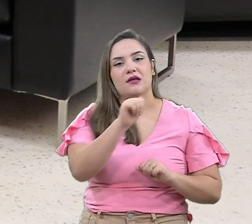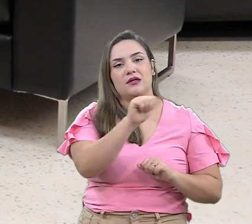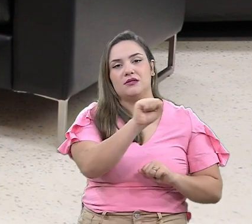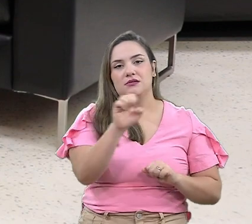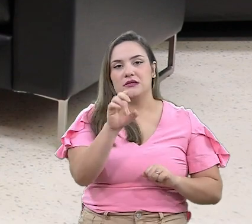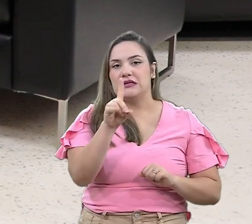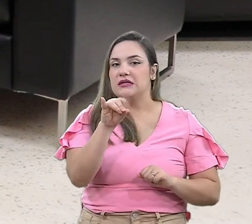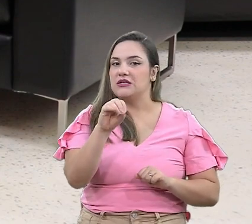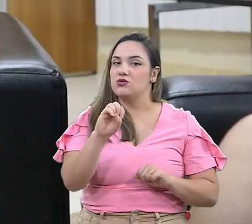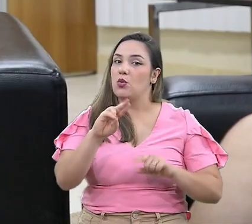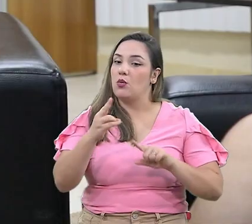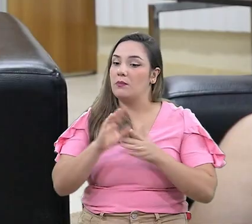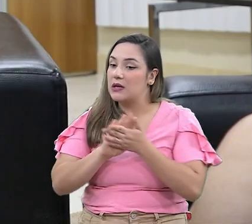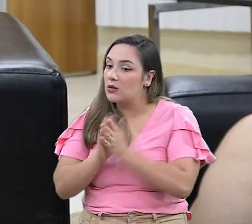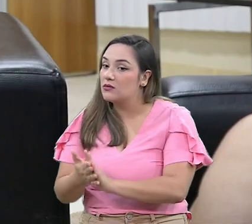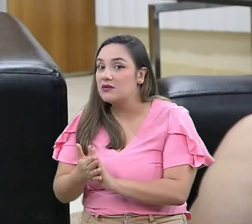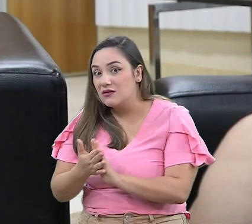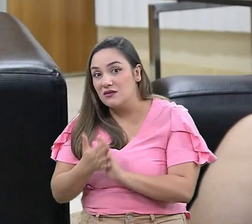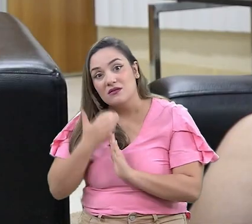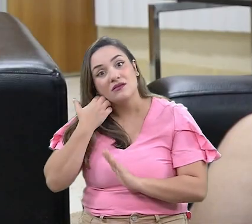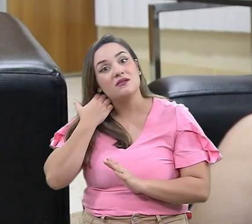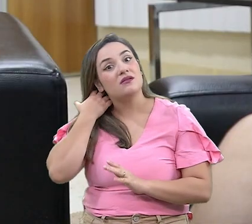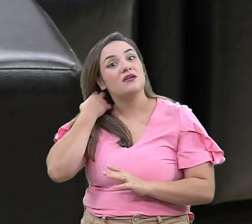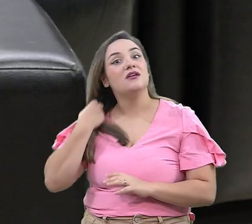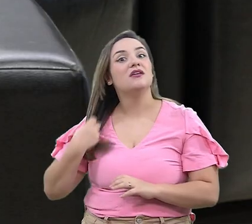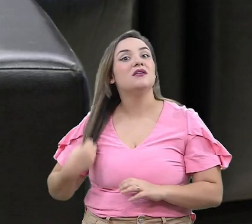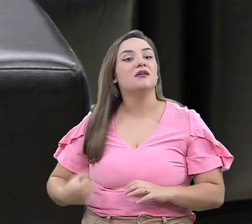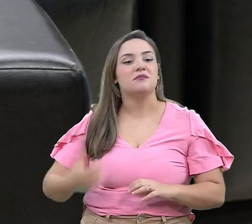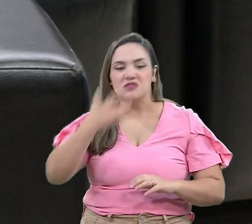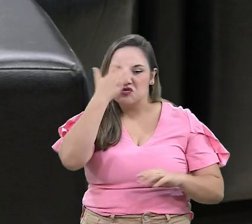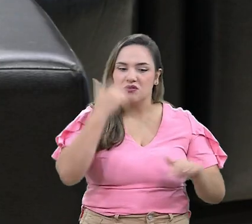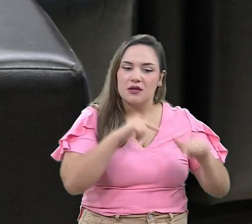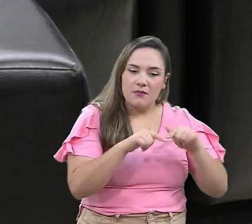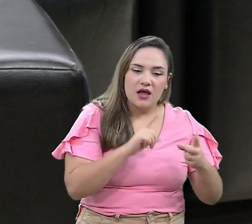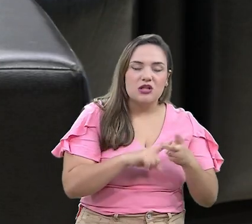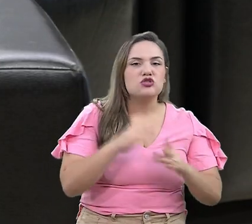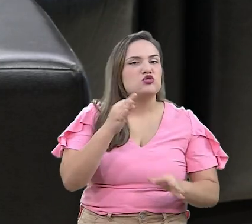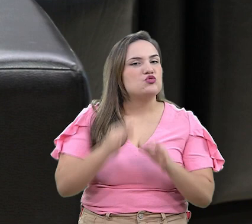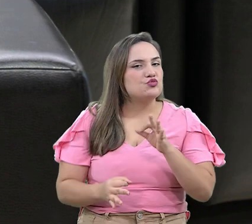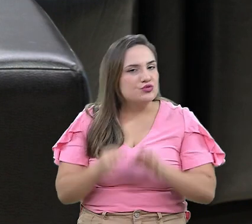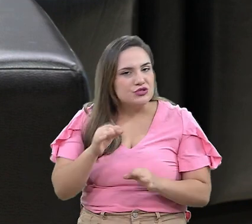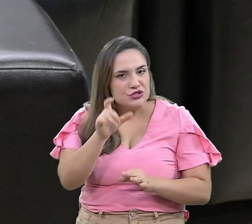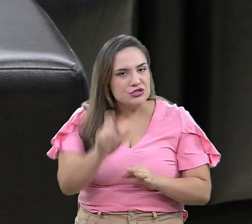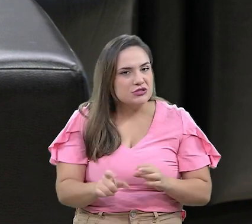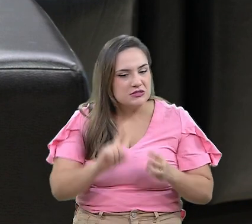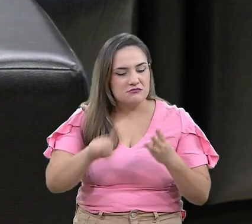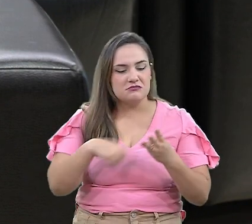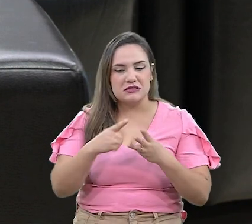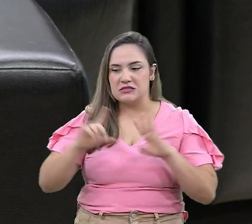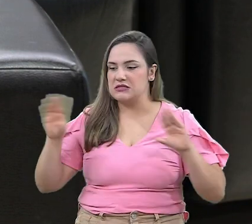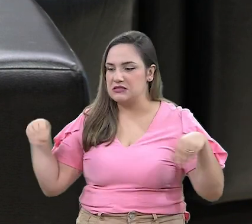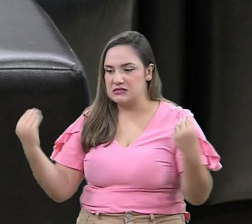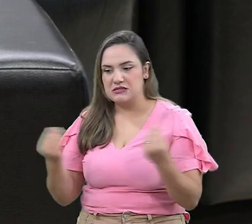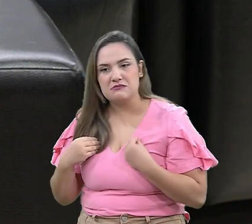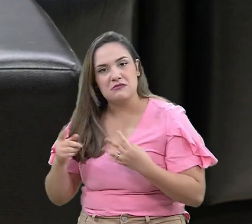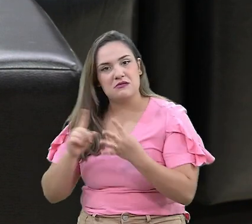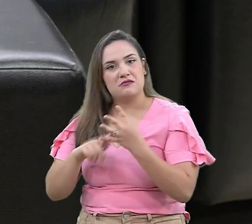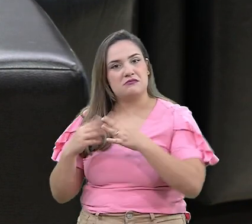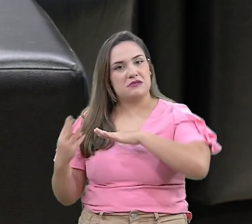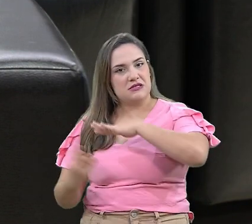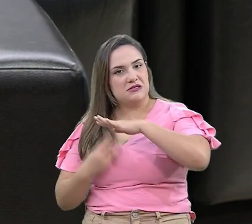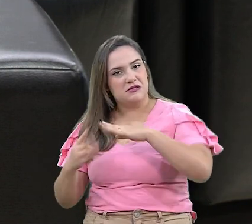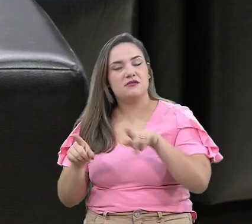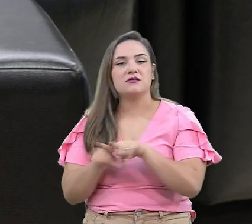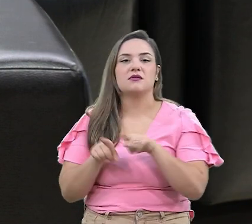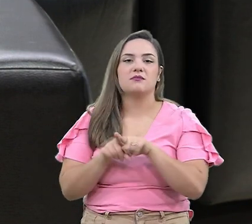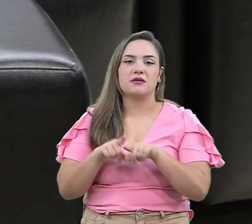assédio ou discriminação. Isso incluindo servidores, magistrados, magistradas, desembargadores,